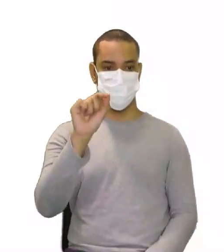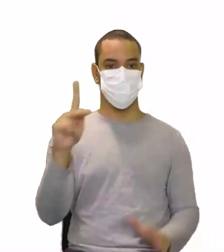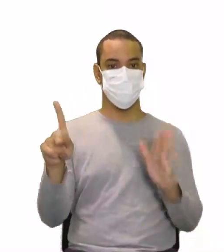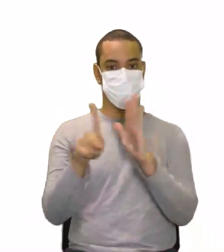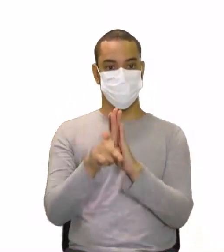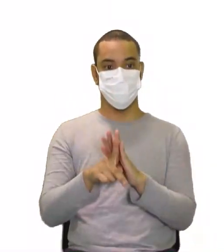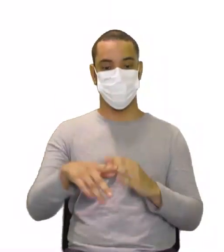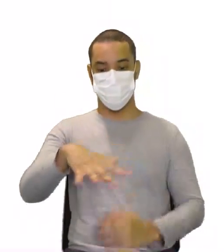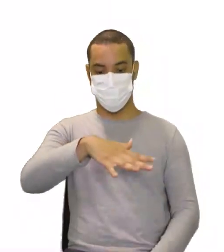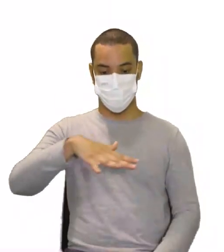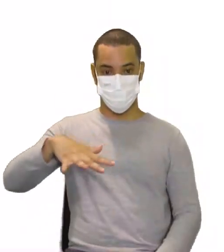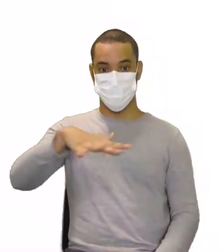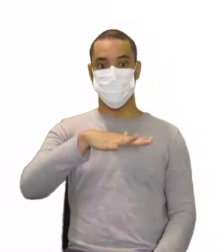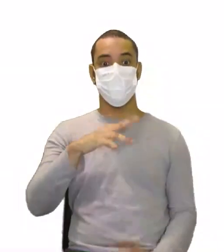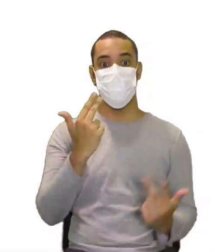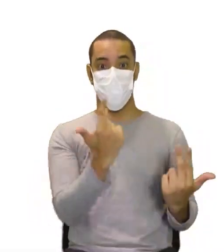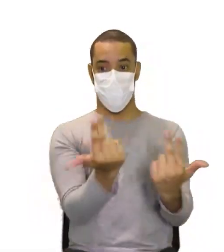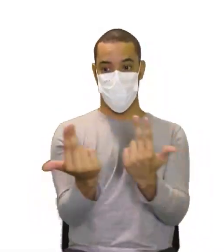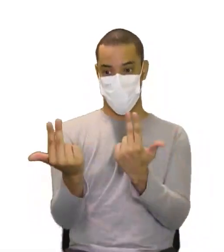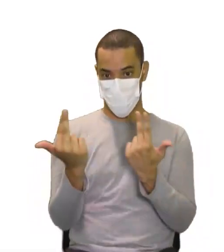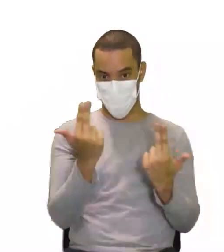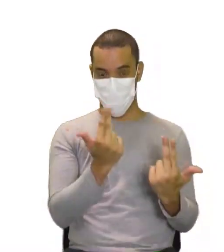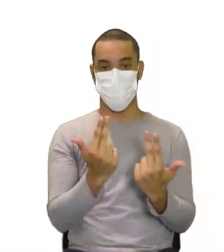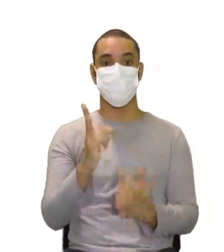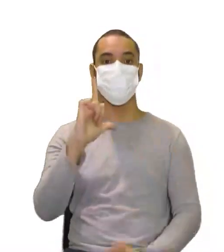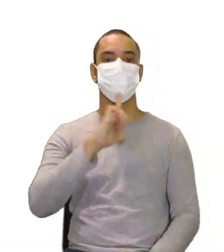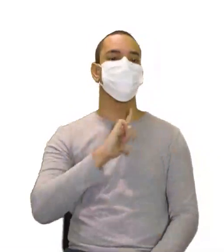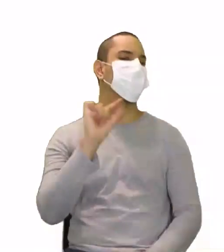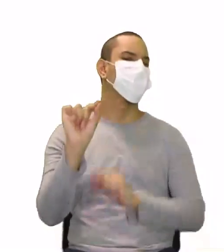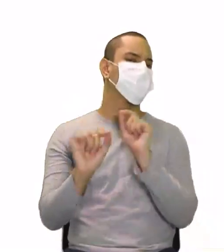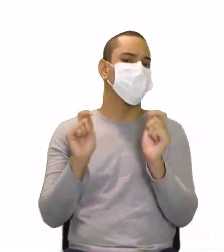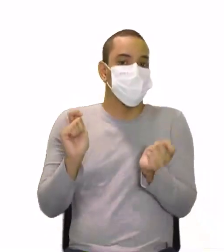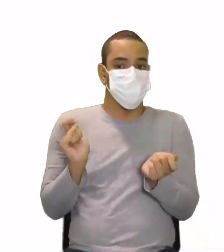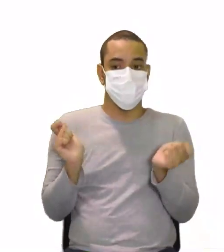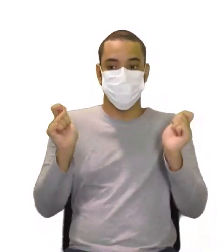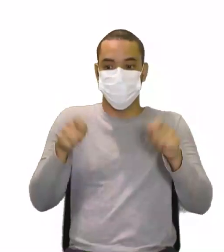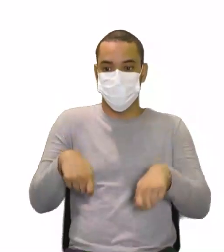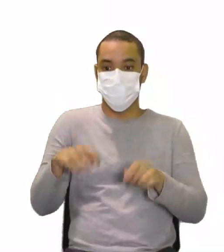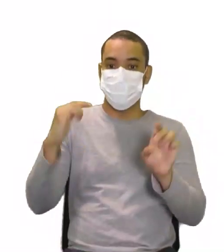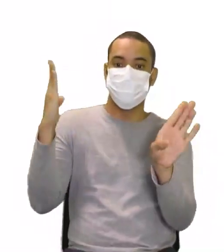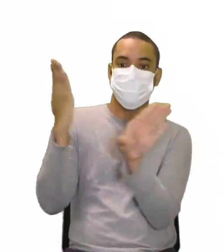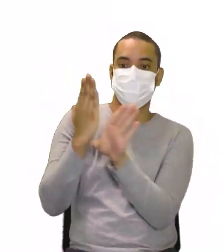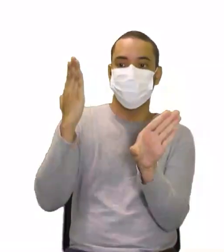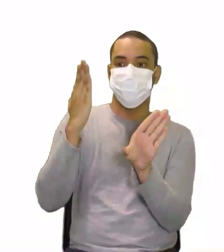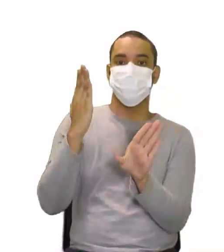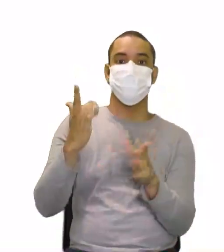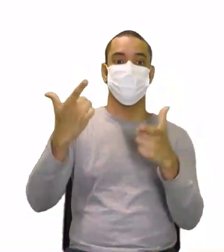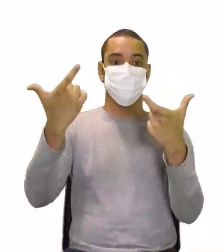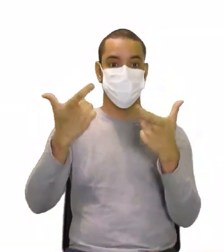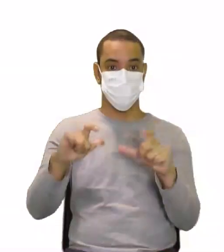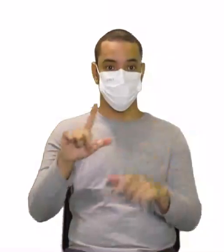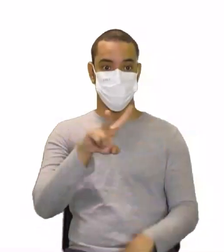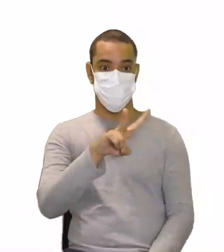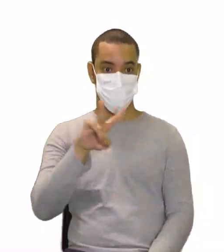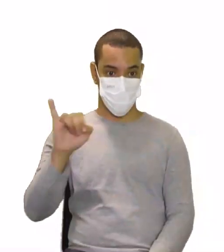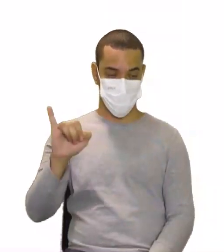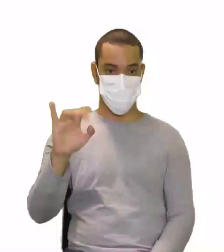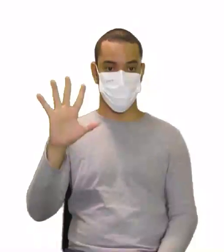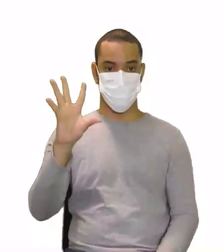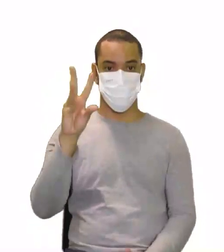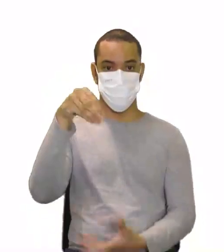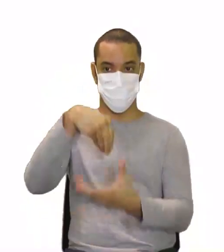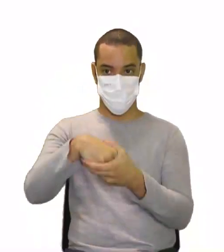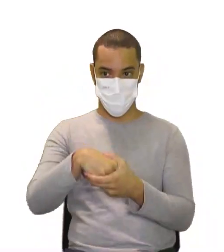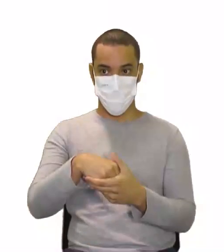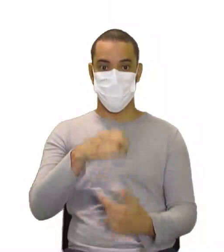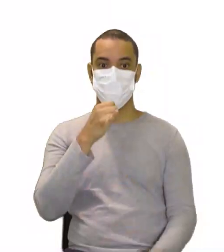campos uniformes. Aí você tem a possibilidade, né, de descobrir para onde aponta essa